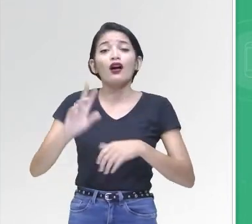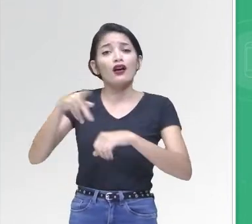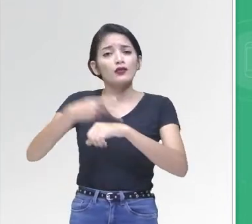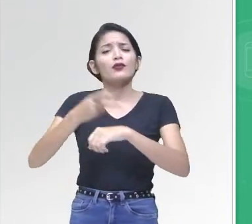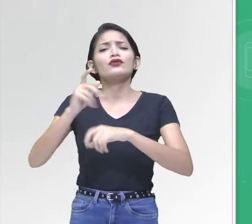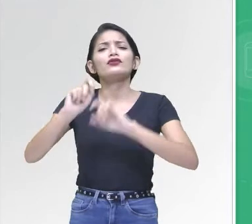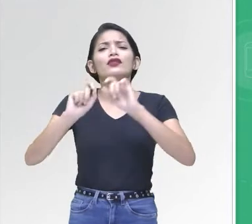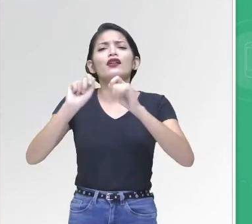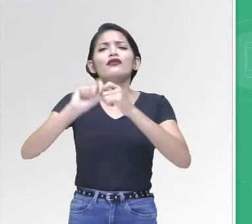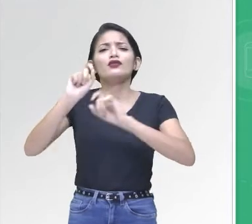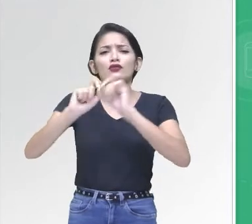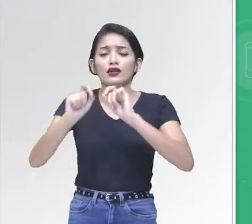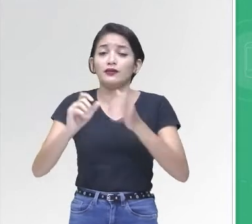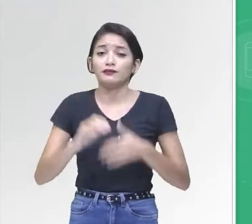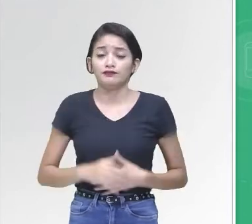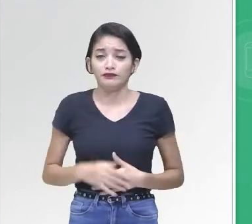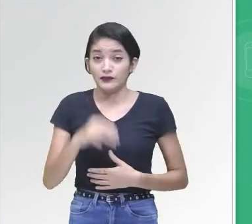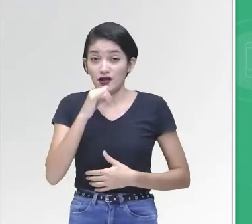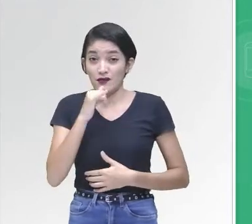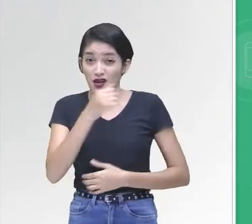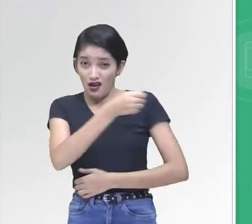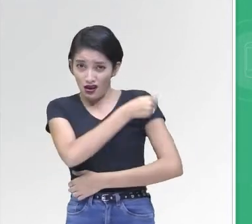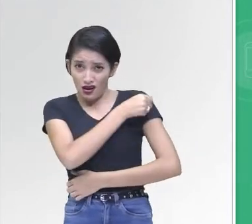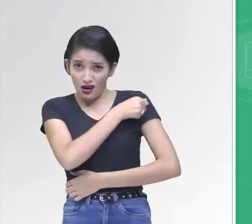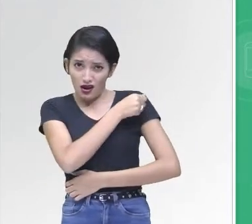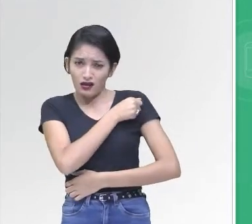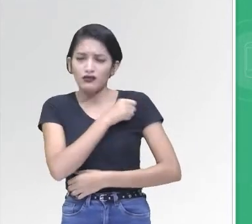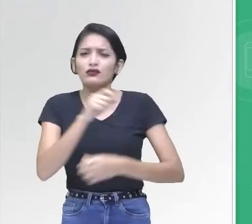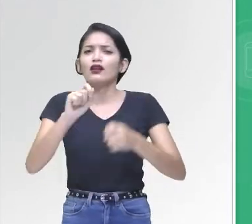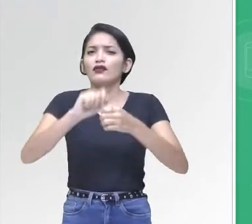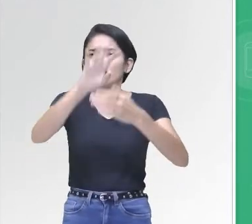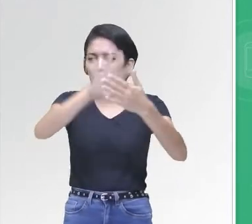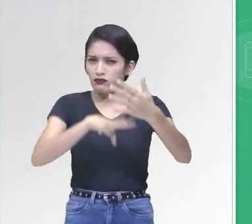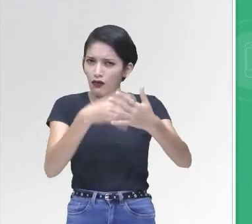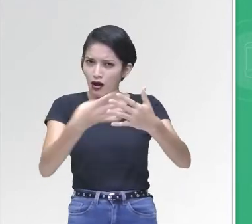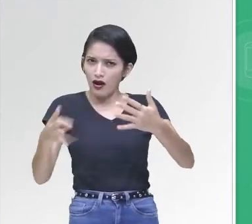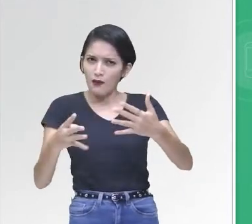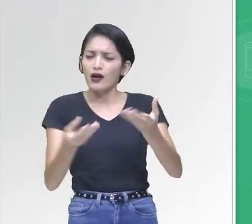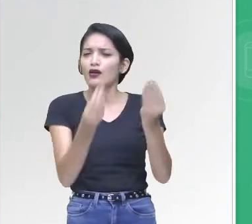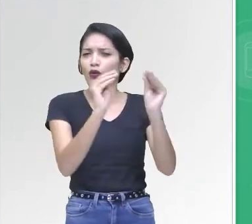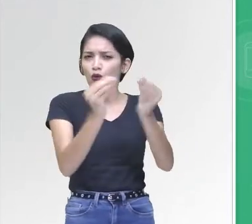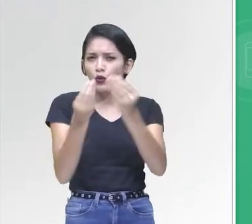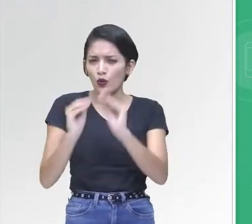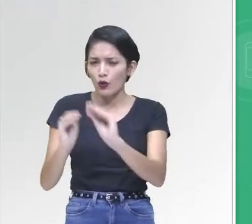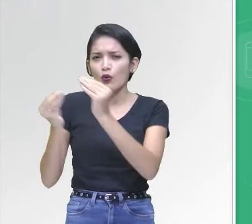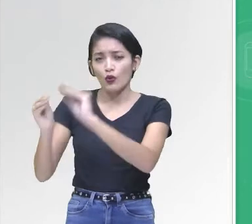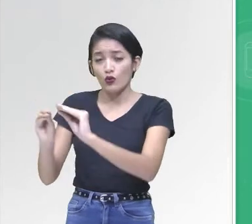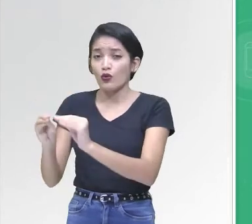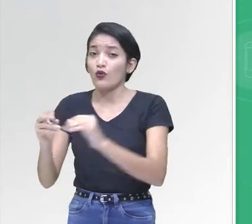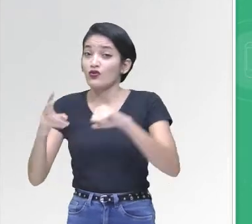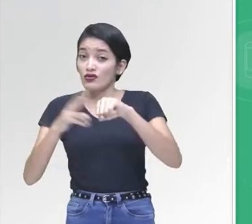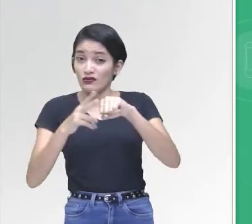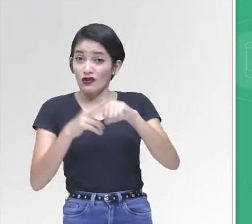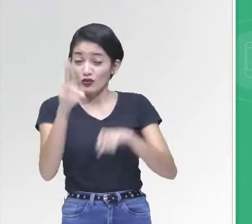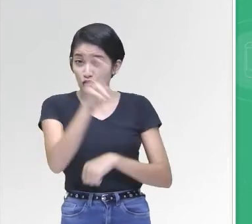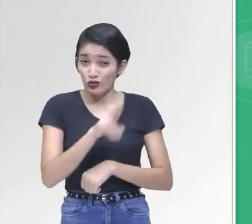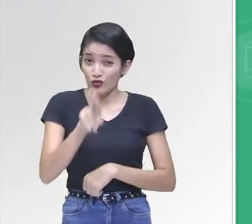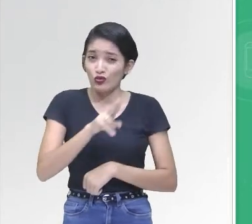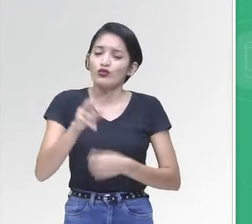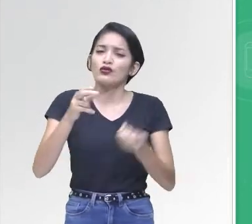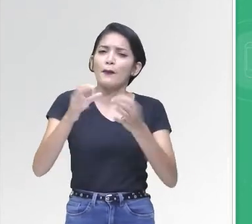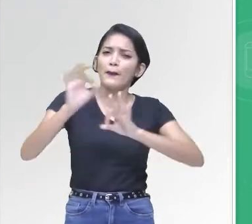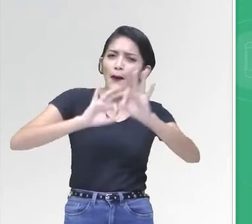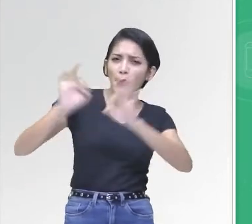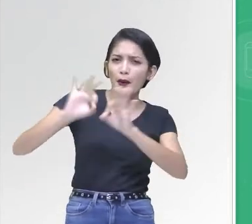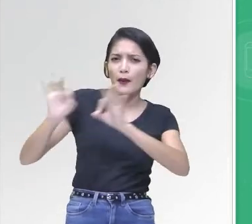depois? Digamos que o aluno, a aluna, sei lá, ele fez uma tabelinha e colocou e descobriu que esses verbos que ele utilizou no seu